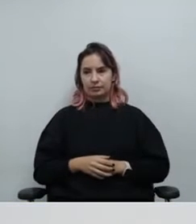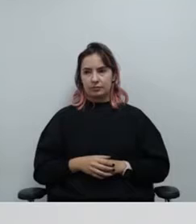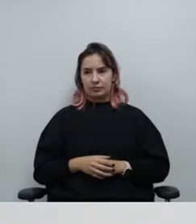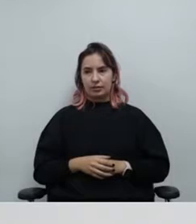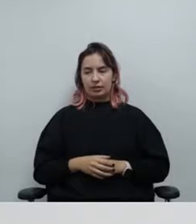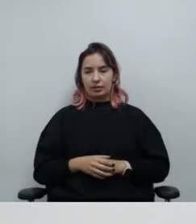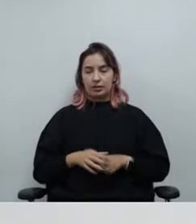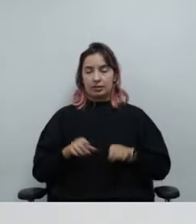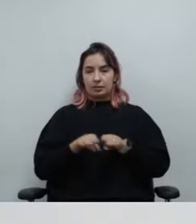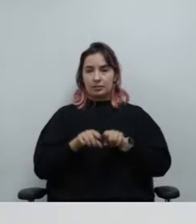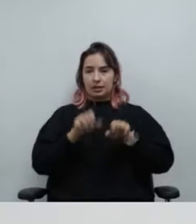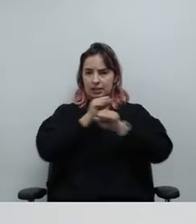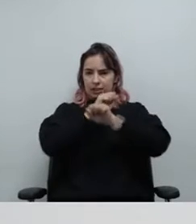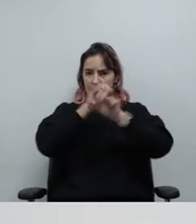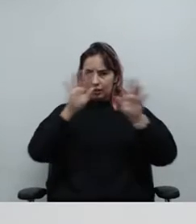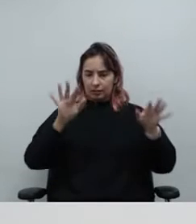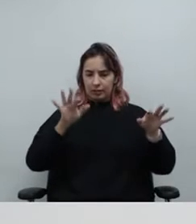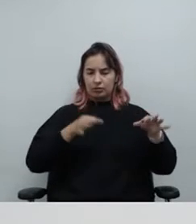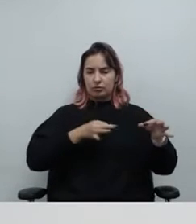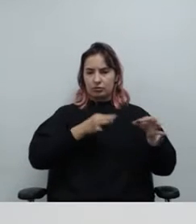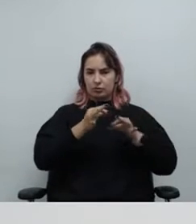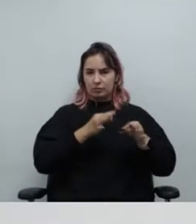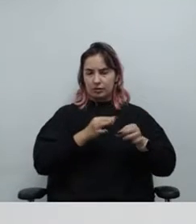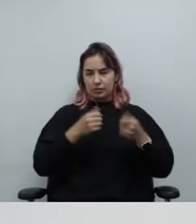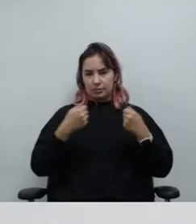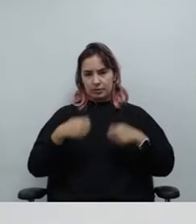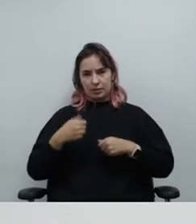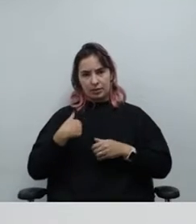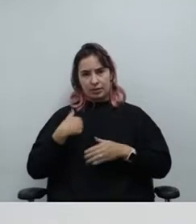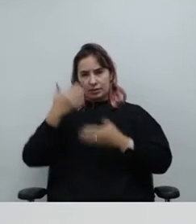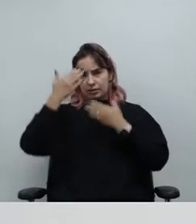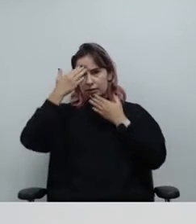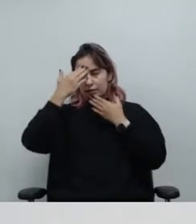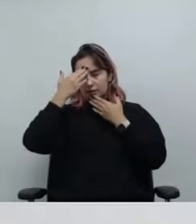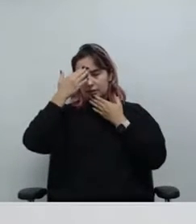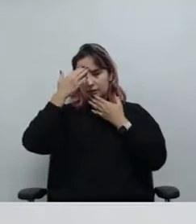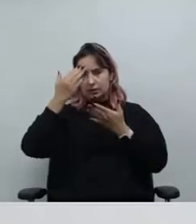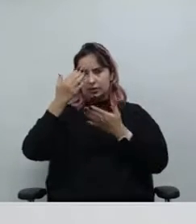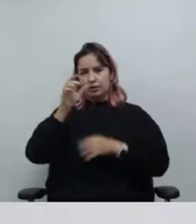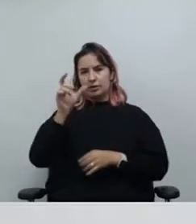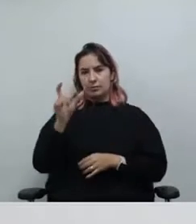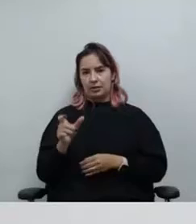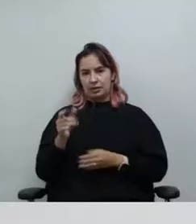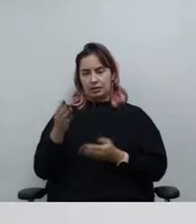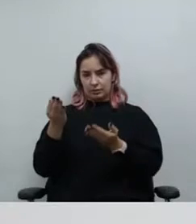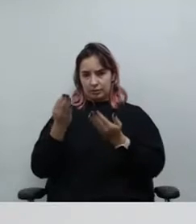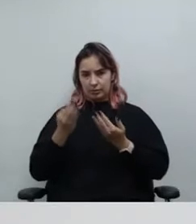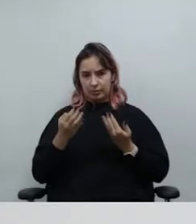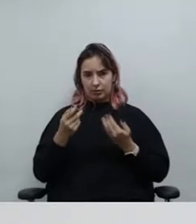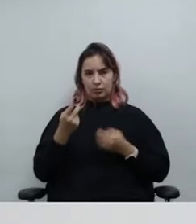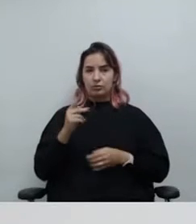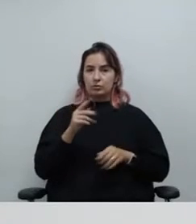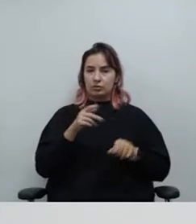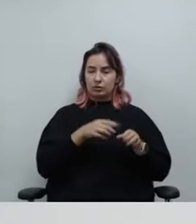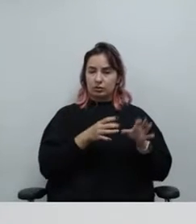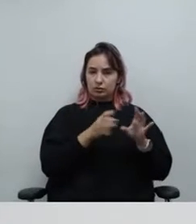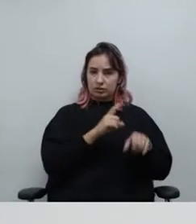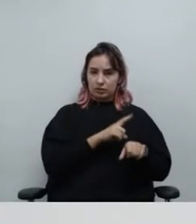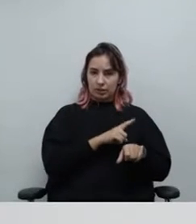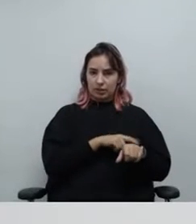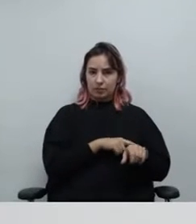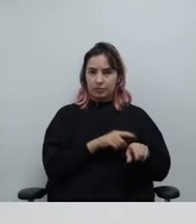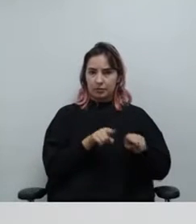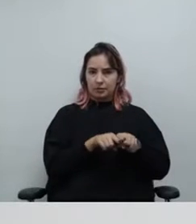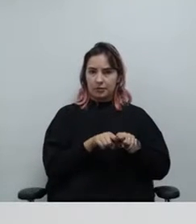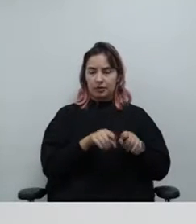os esclarecimentos e ajustes necessários. Então, agradeço aqui as palavras que traz esse colegiado, o seu tempo também, e